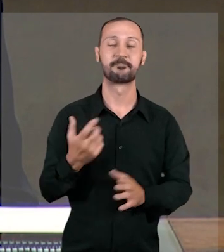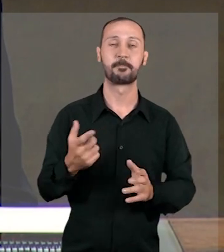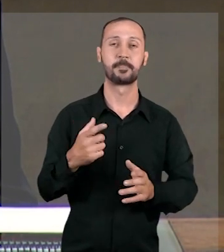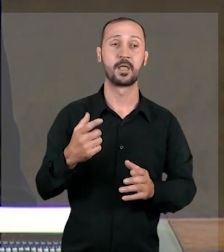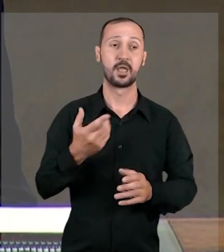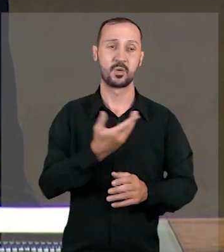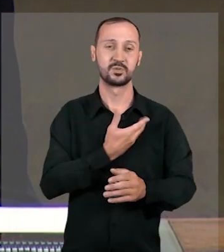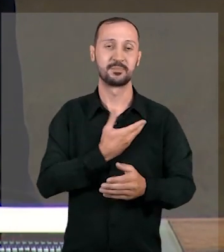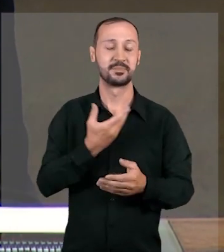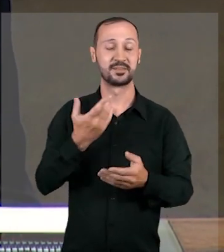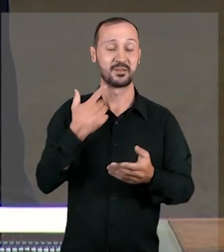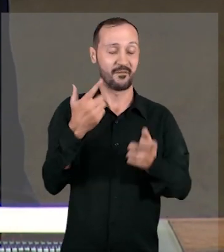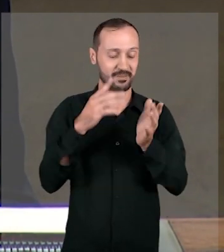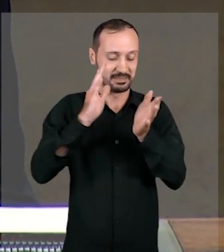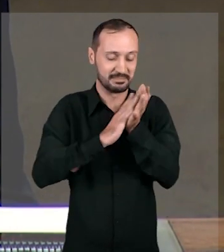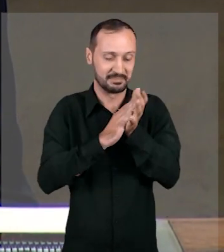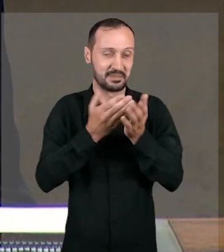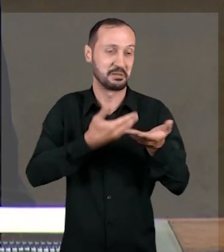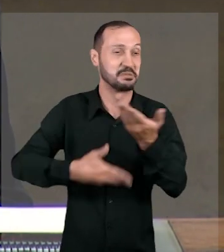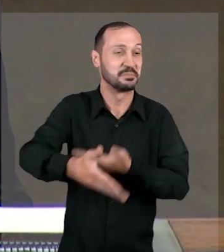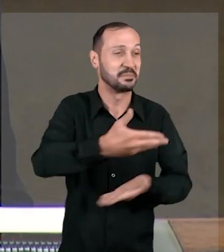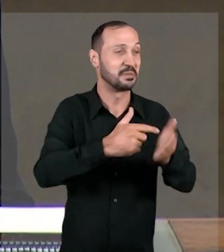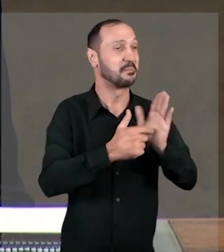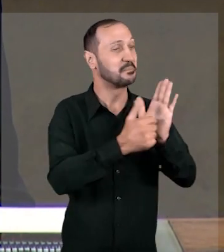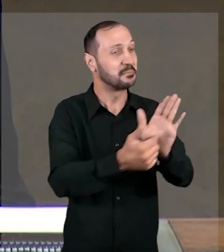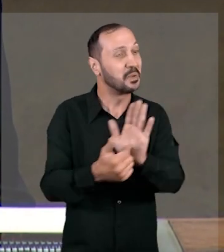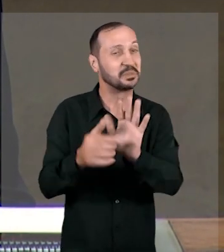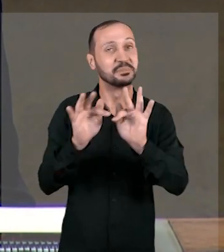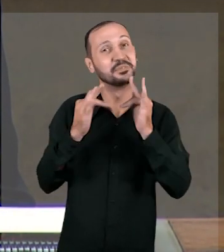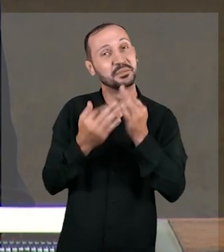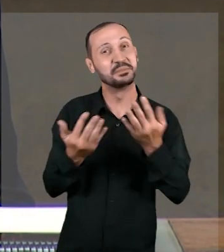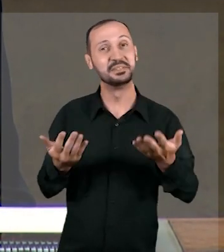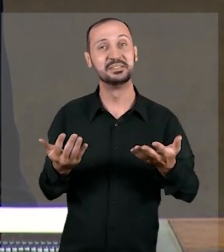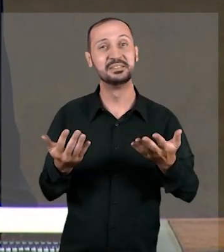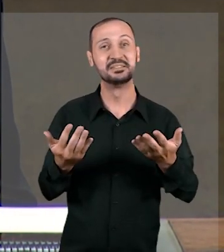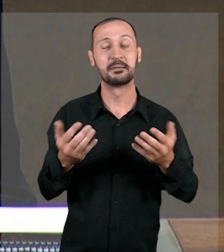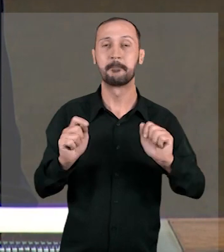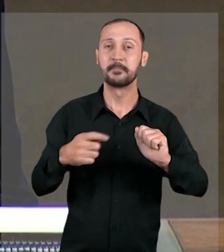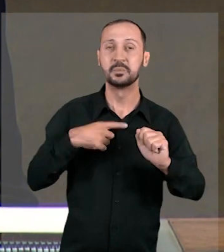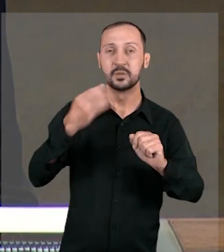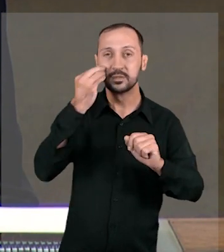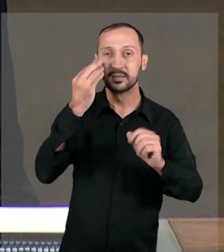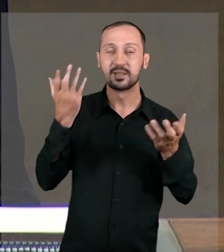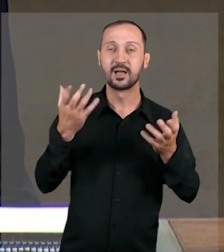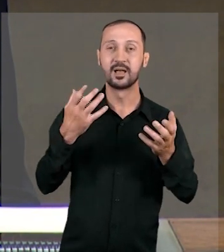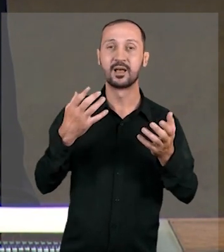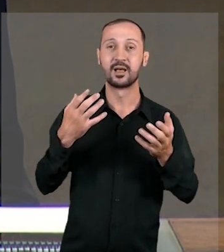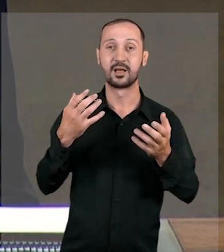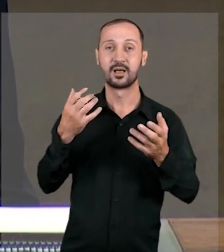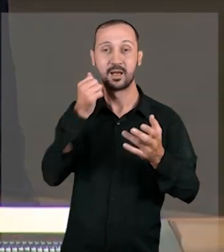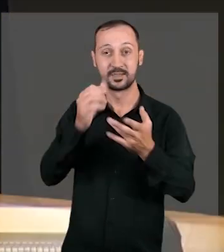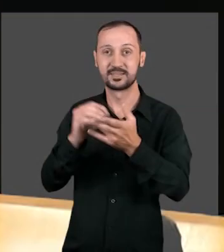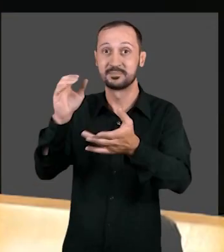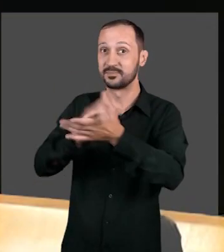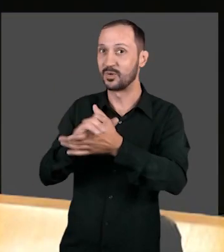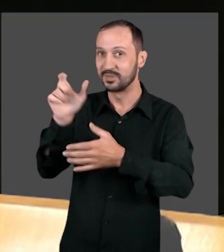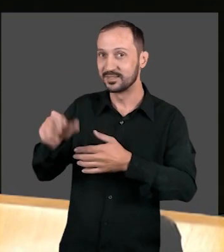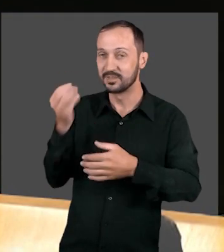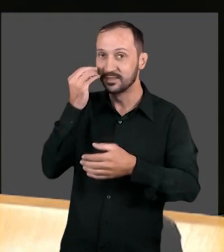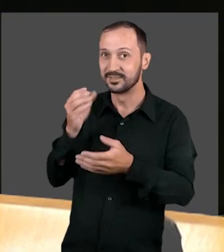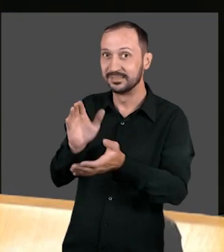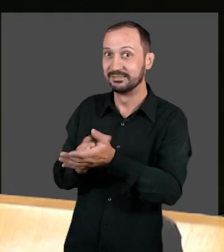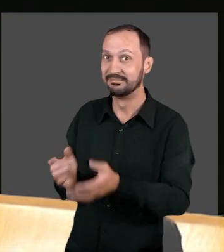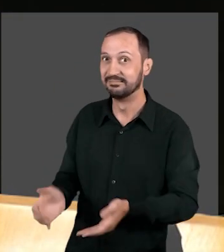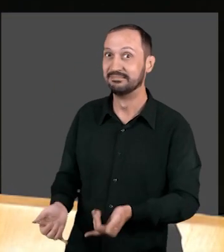pode compartilhar com os amigos e com a família. Pode até tentar impressionar a própria